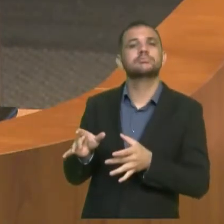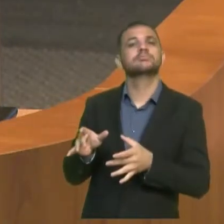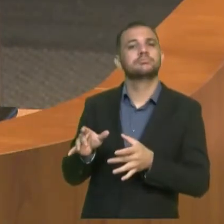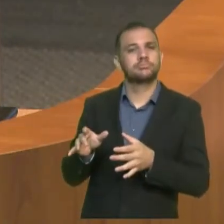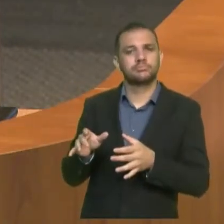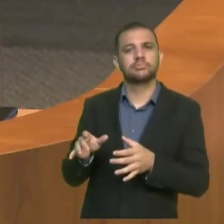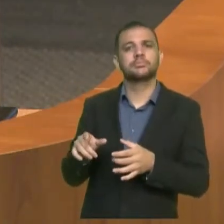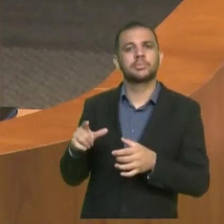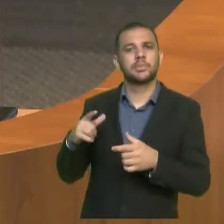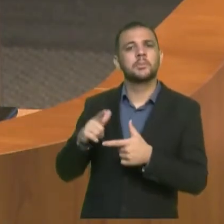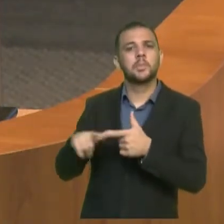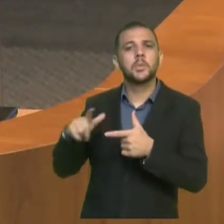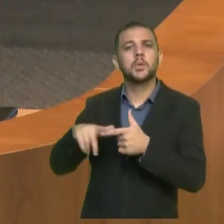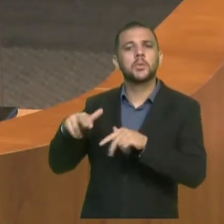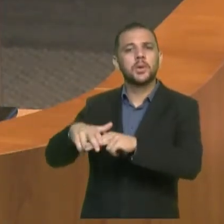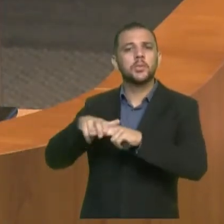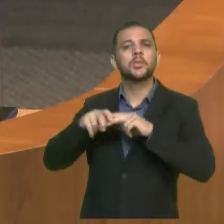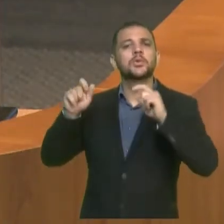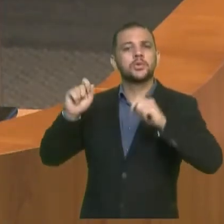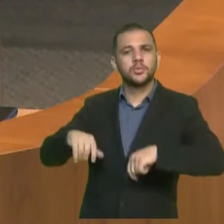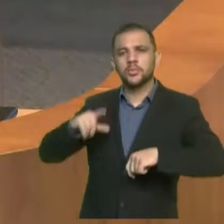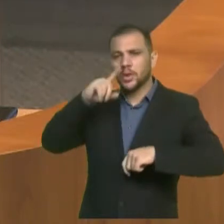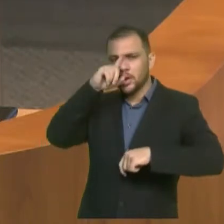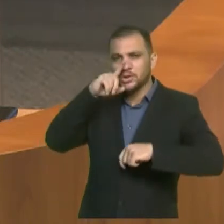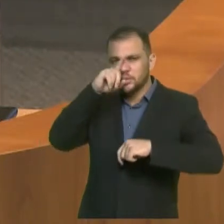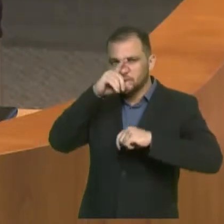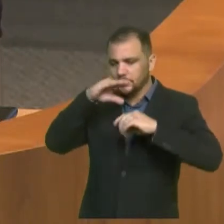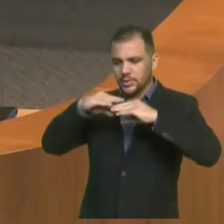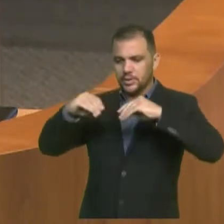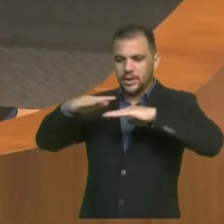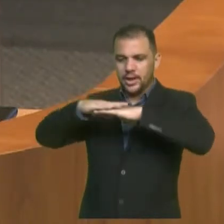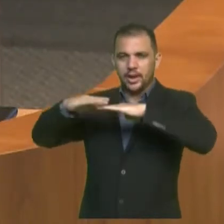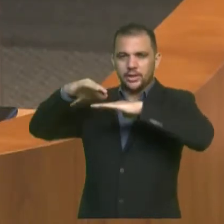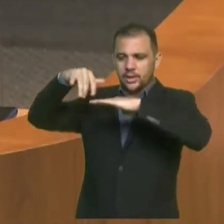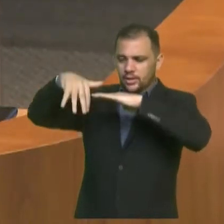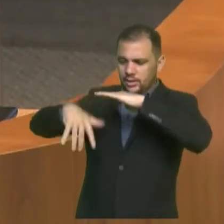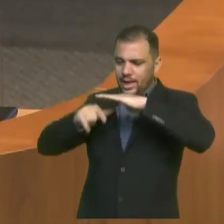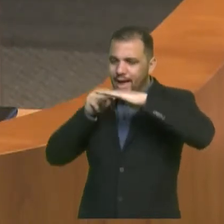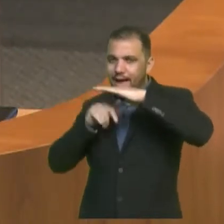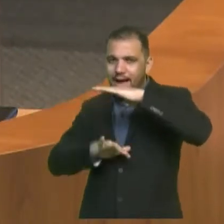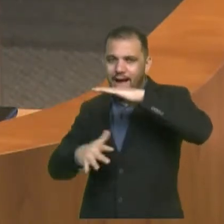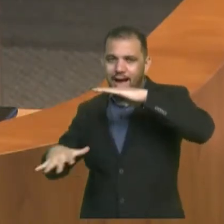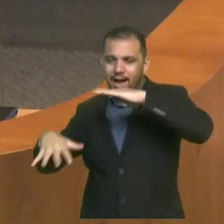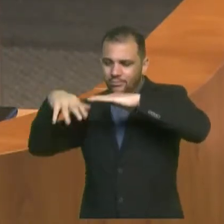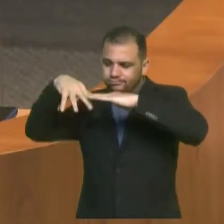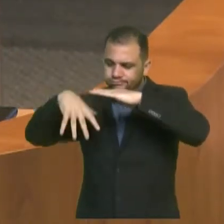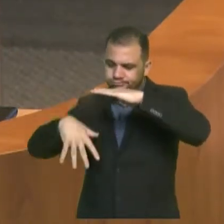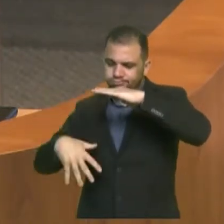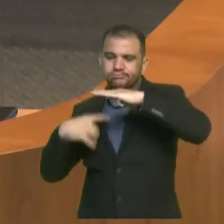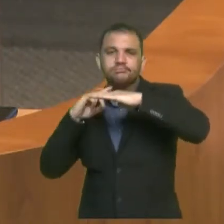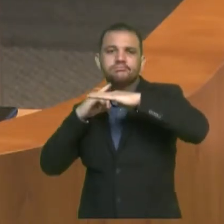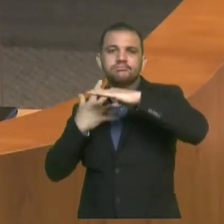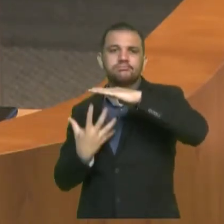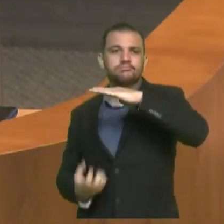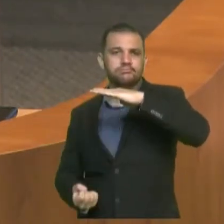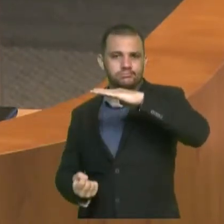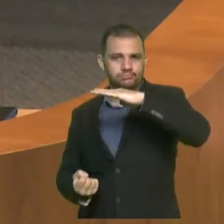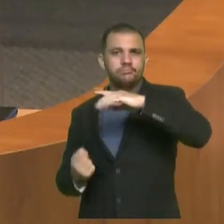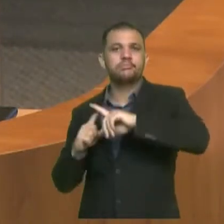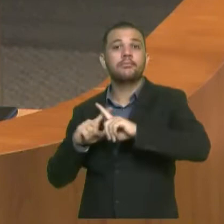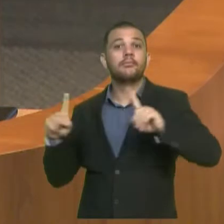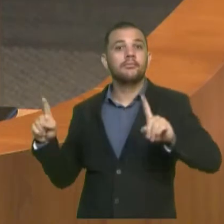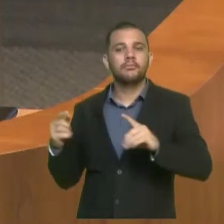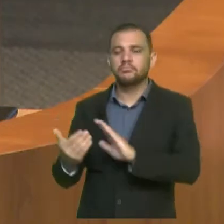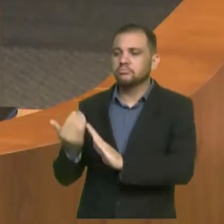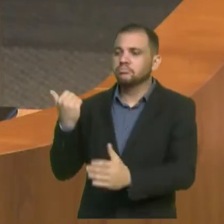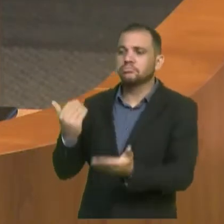prefeito Edivaldo Holanda Júnior, ele deixa um belo legado à cidade de São Luís. Ele